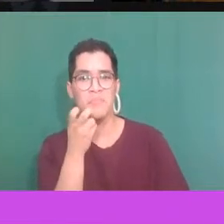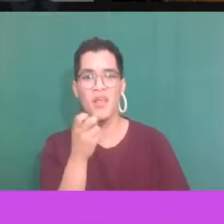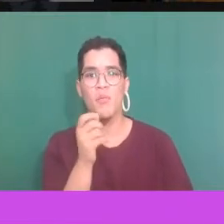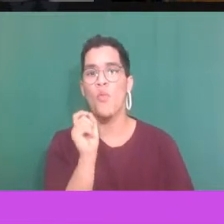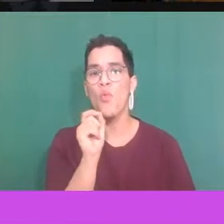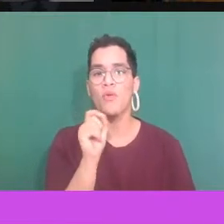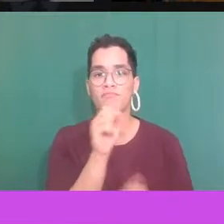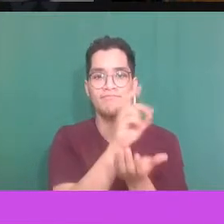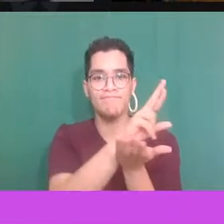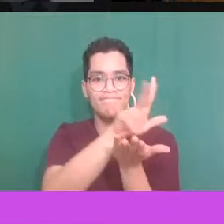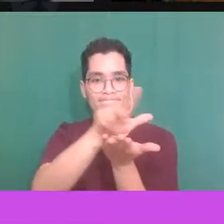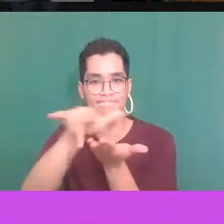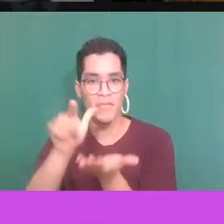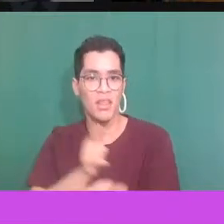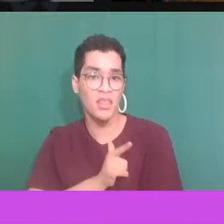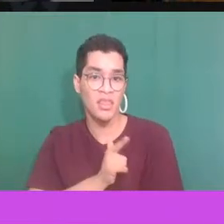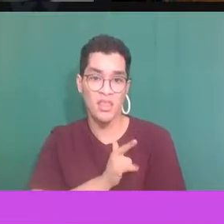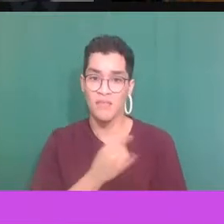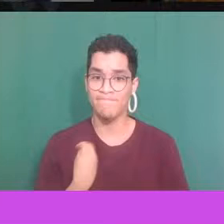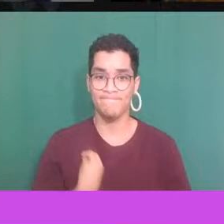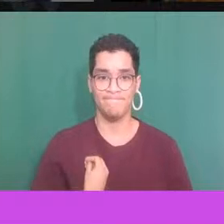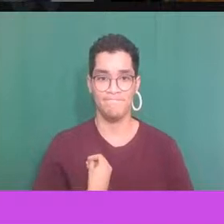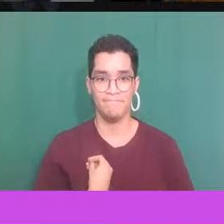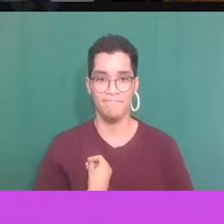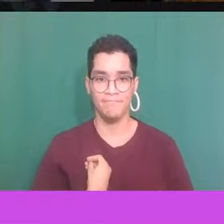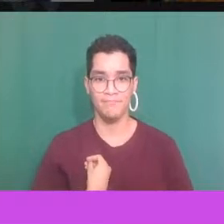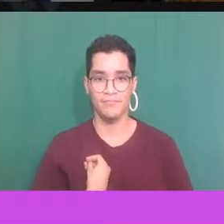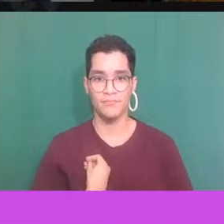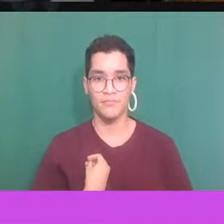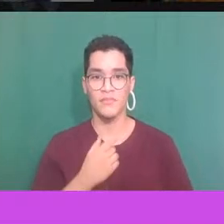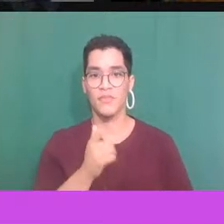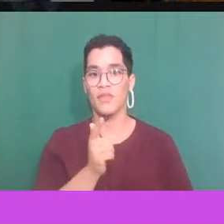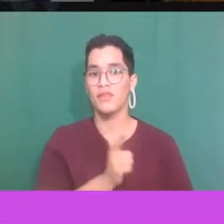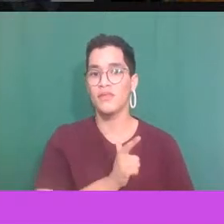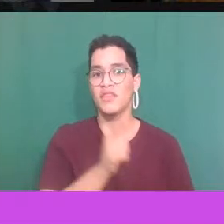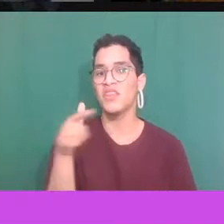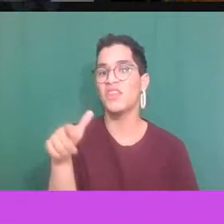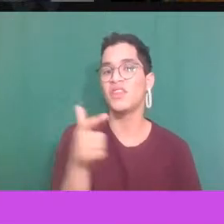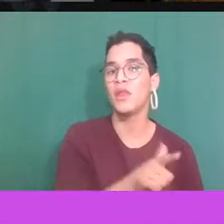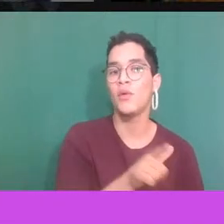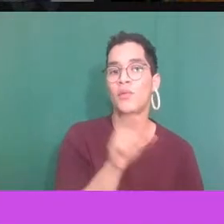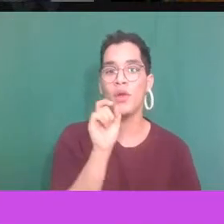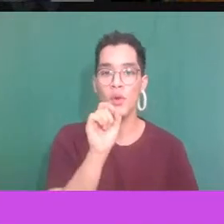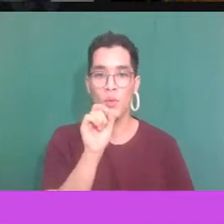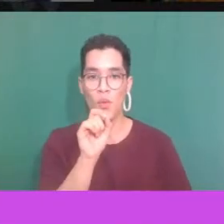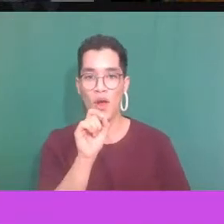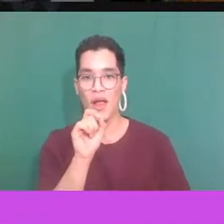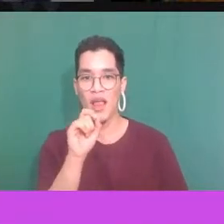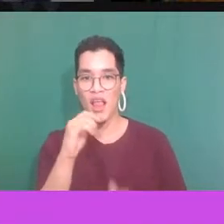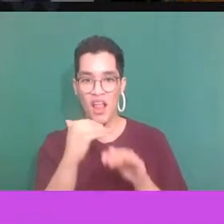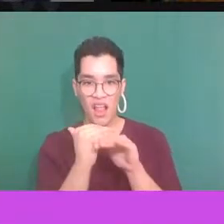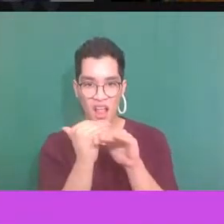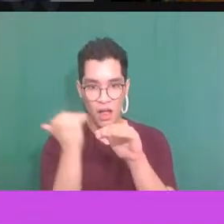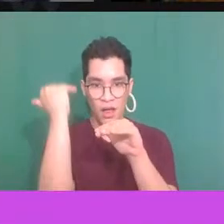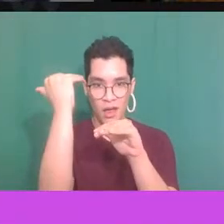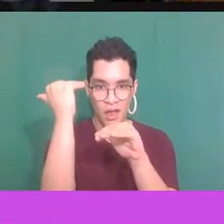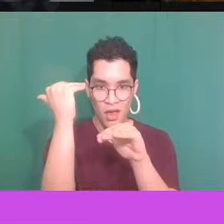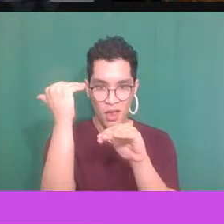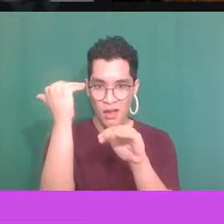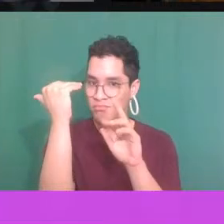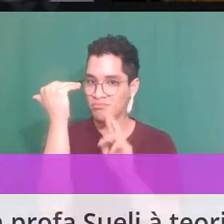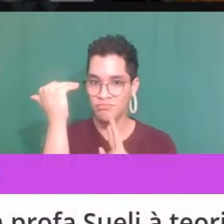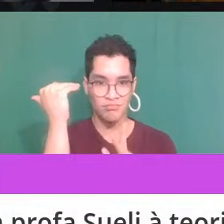sem considerar que não há uma delas que seja melhor que as outras. Elas estão